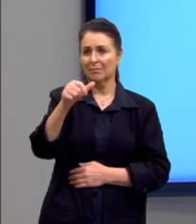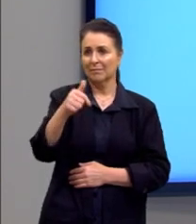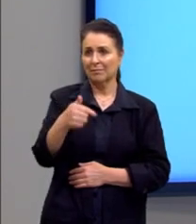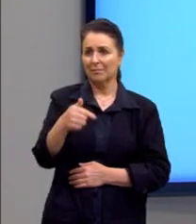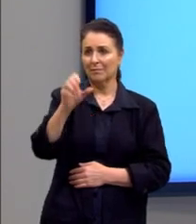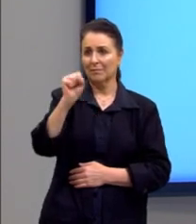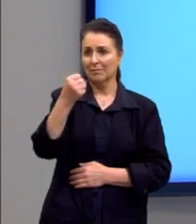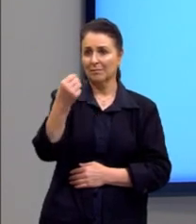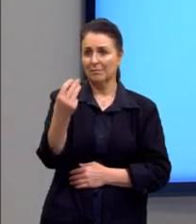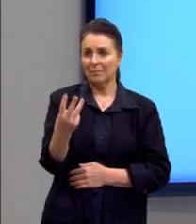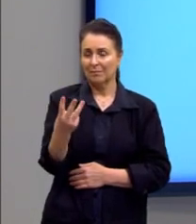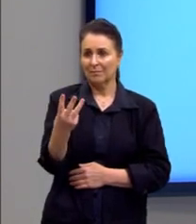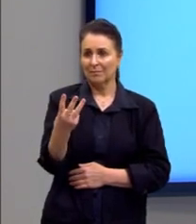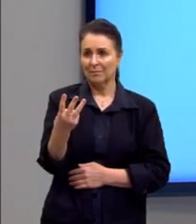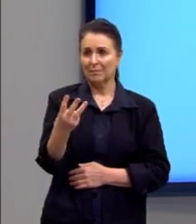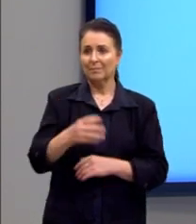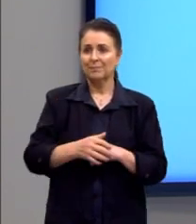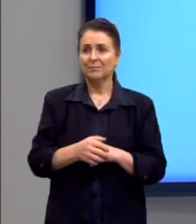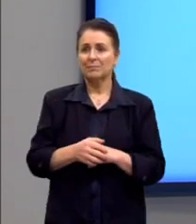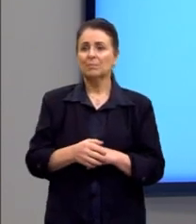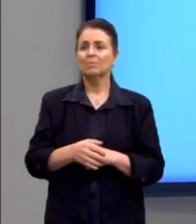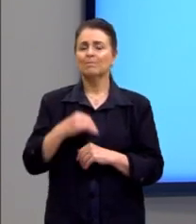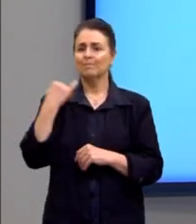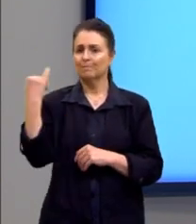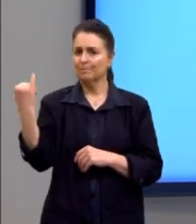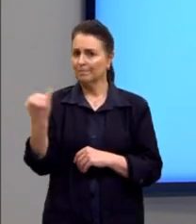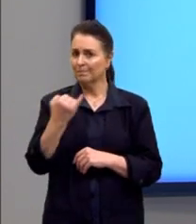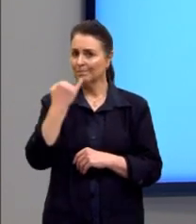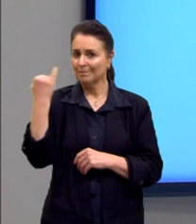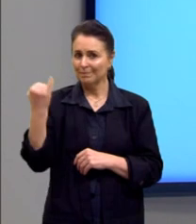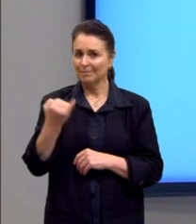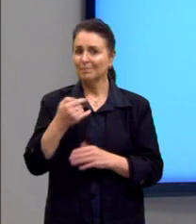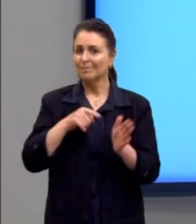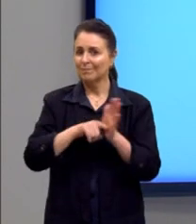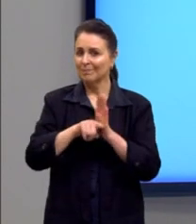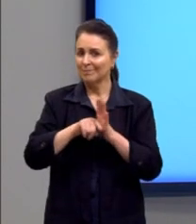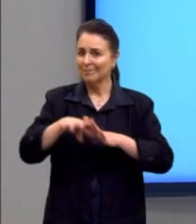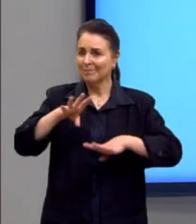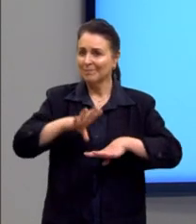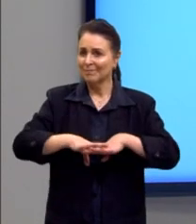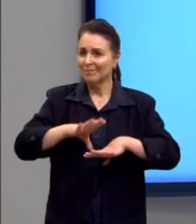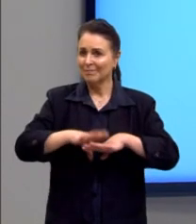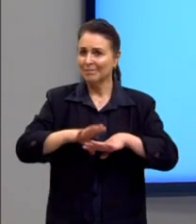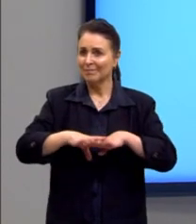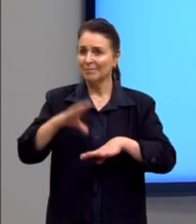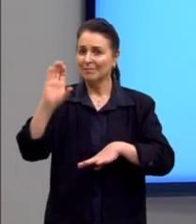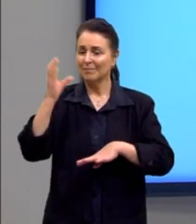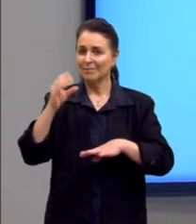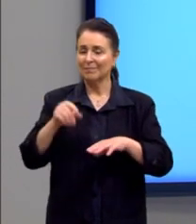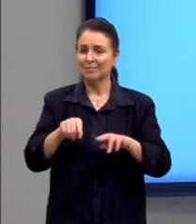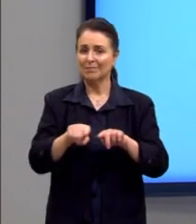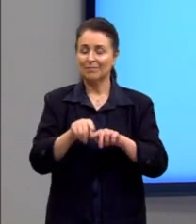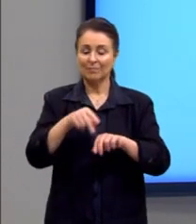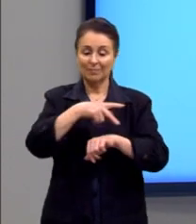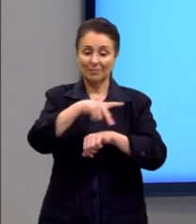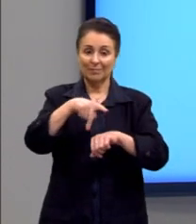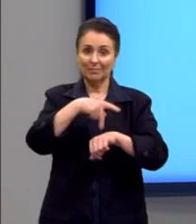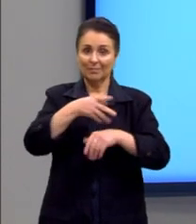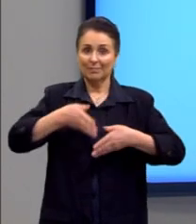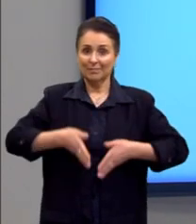1.786 83 ele foi um importante matemático e cientista suíço